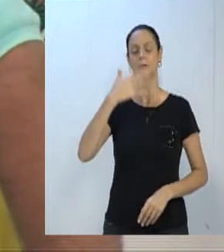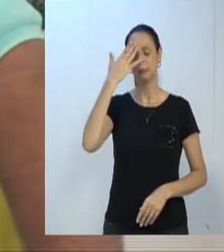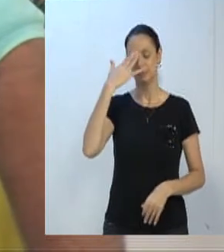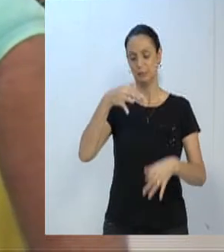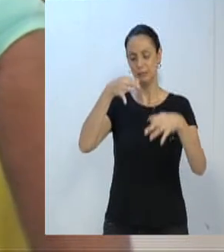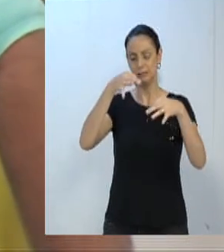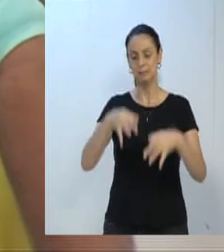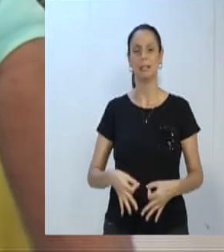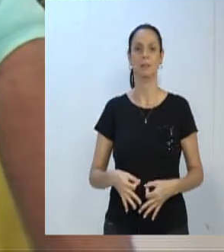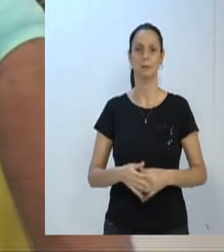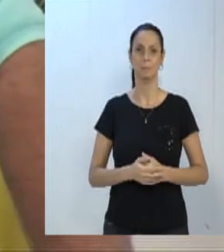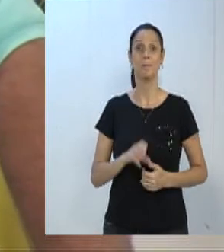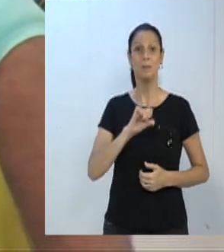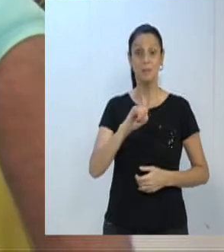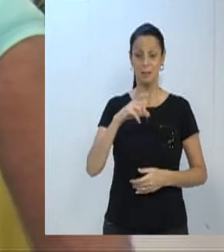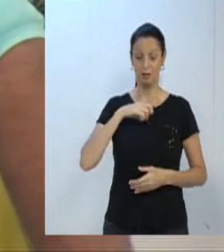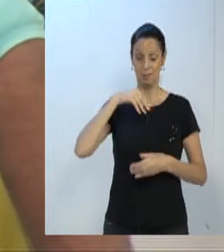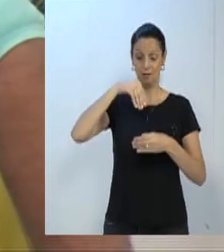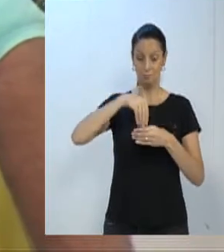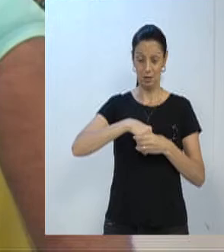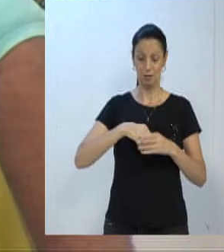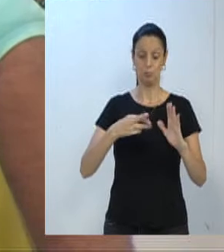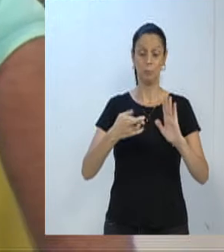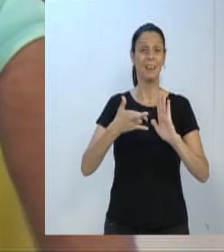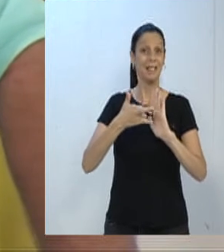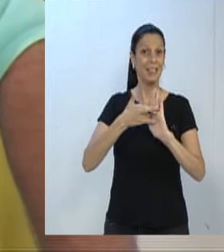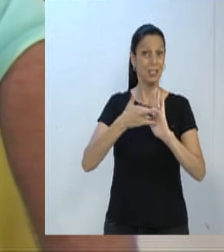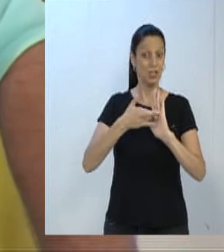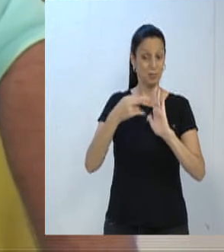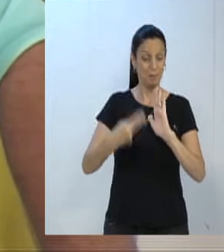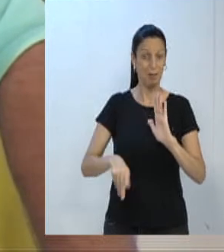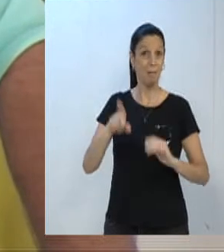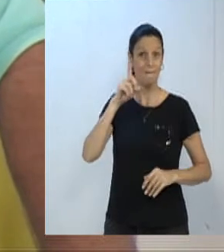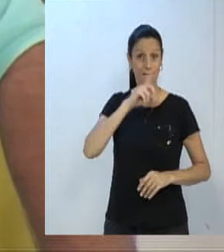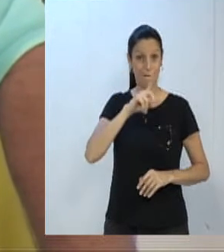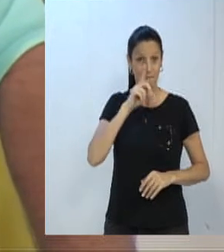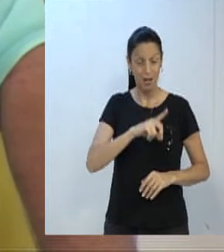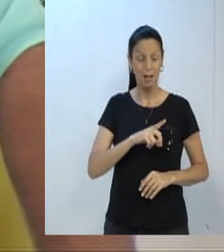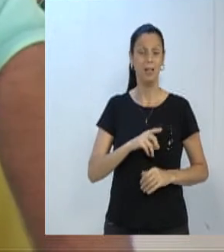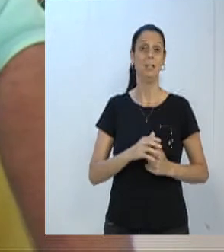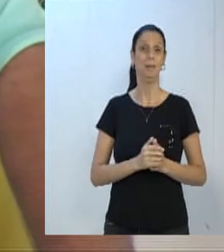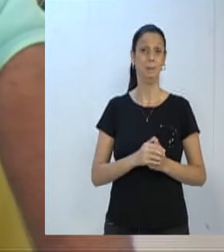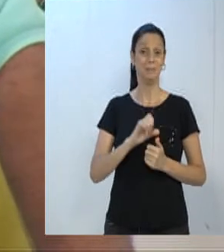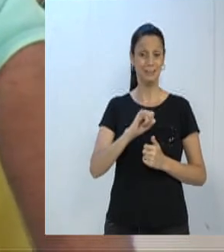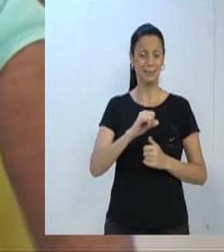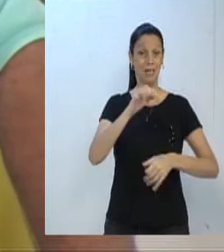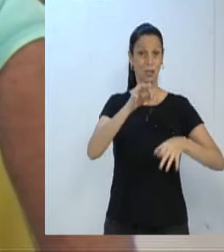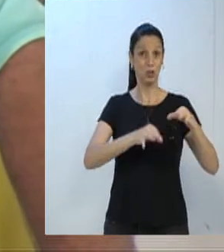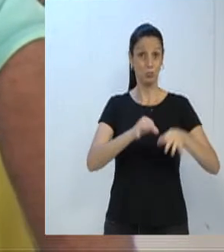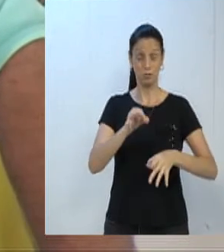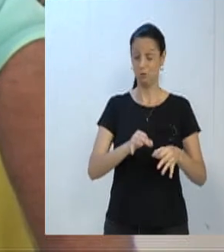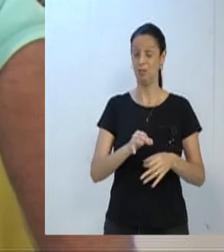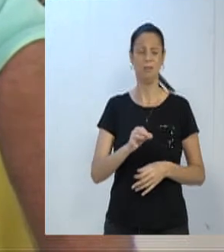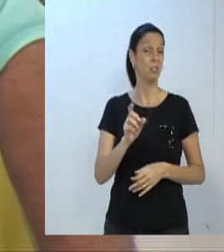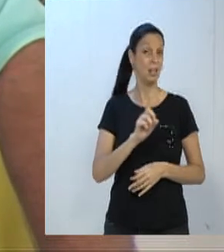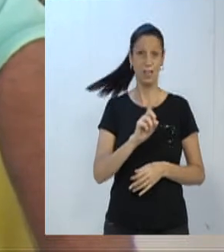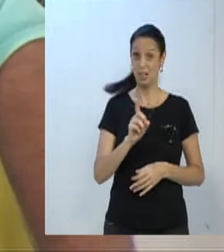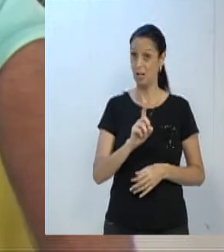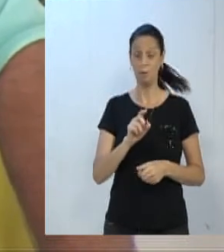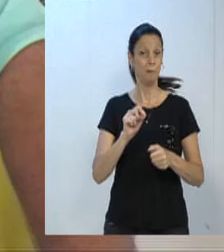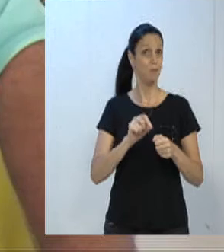se nós surgimento aqui foi falho se eu aparecer não foi o adequado pela justiça pela justiça